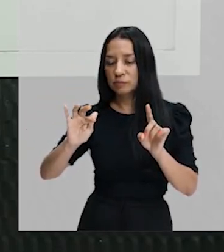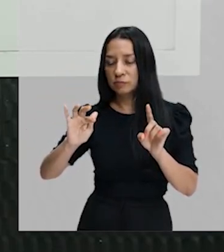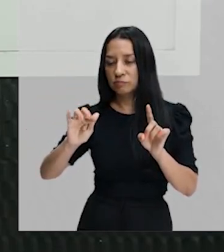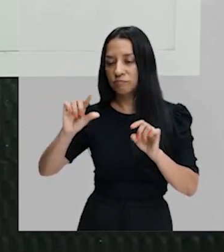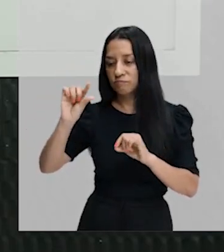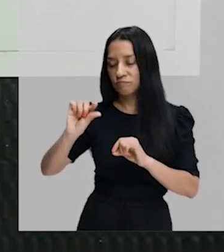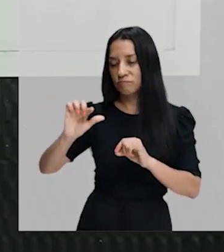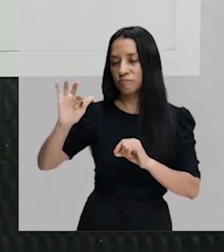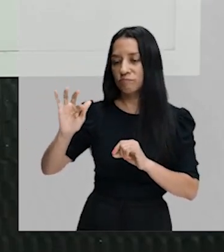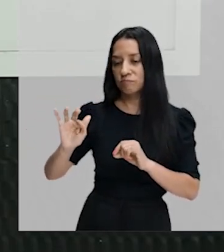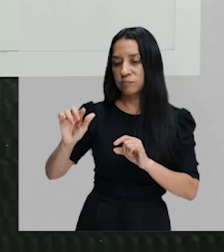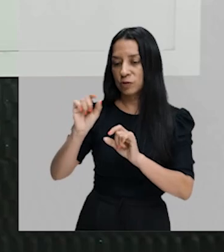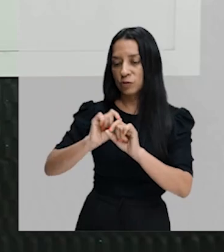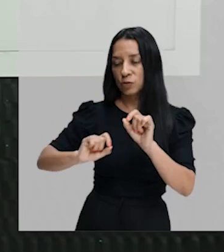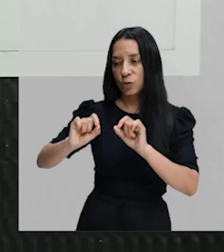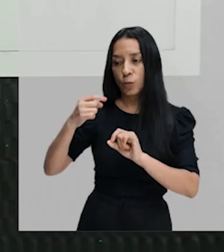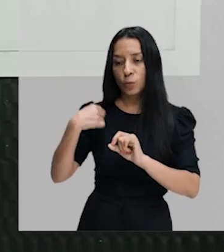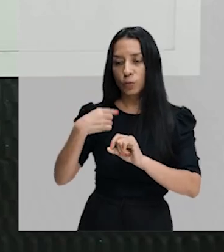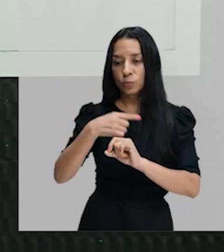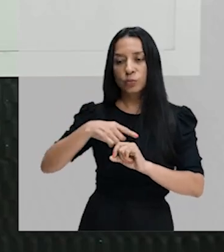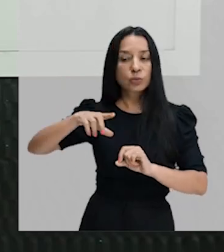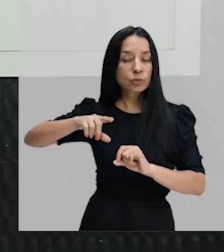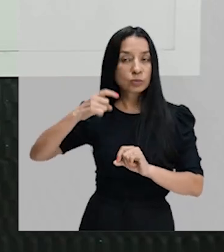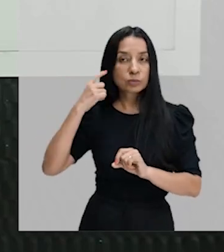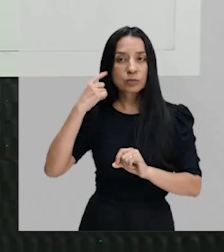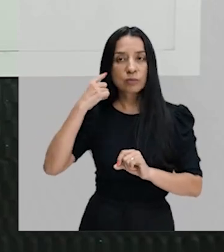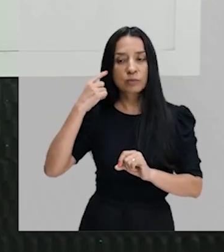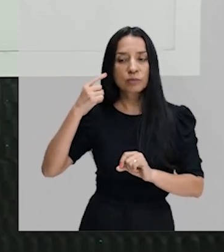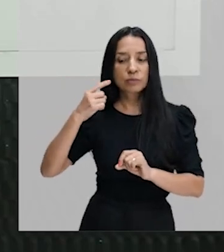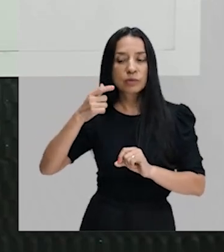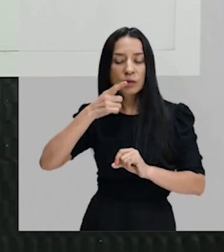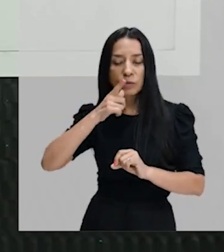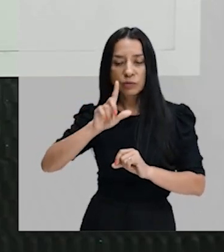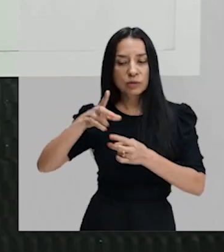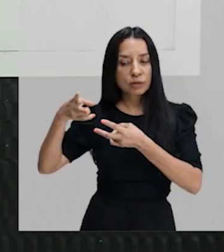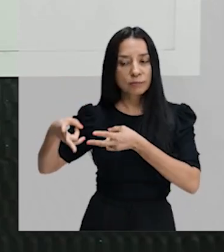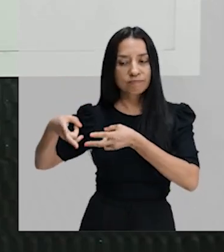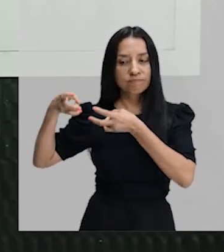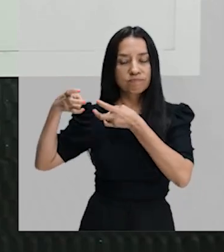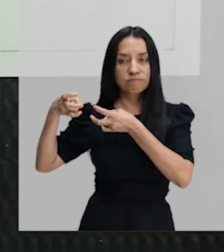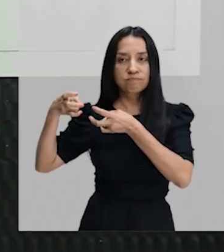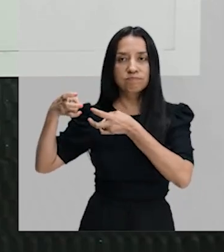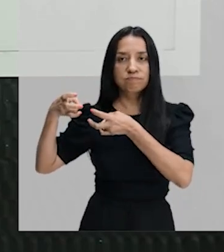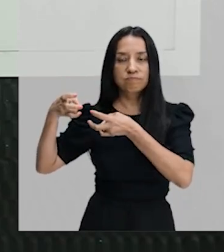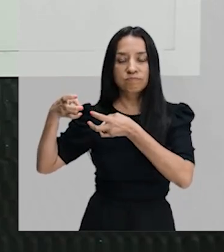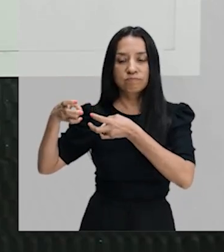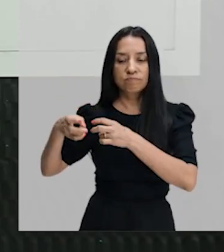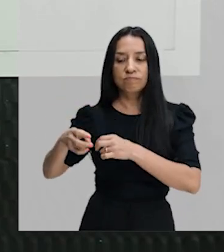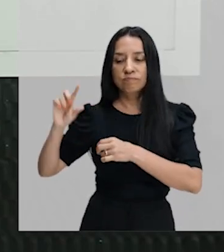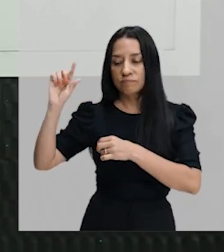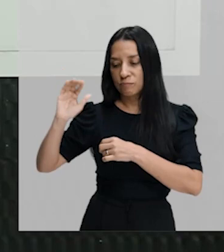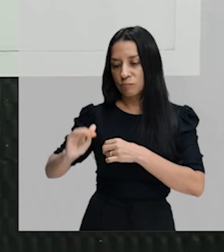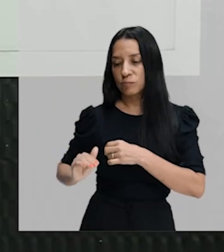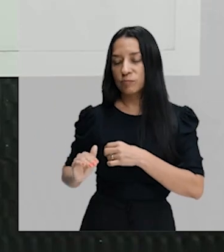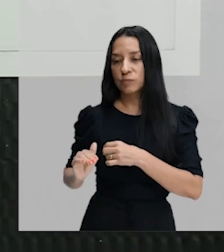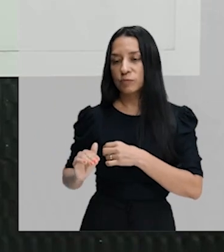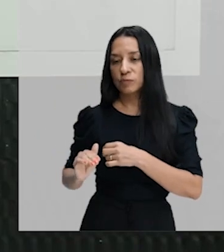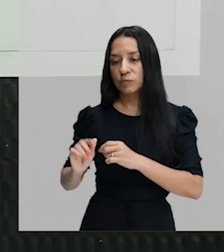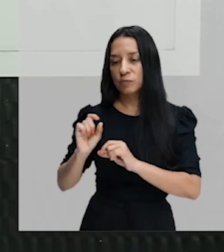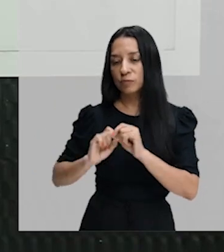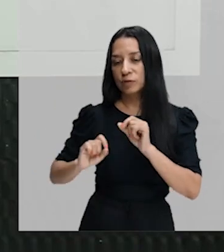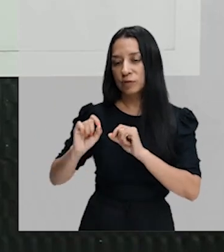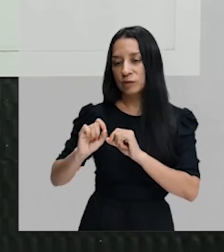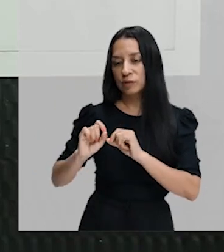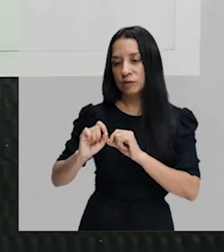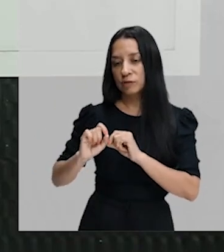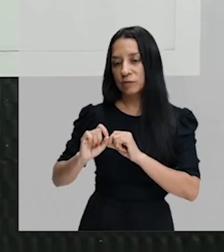frequência que os nossos ouvidos conseguem captar Tá ok abaixo disso é